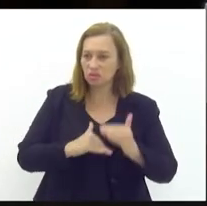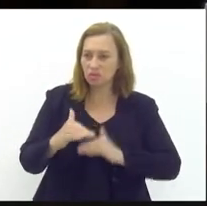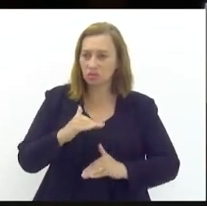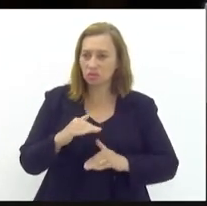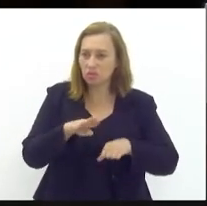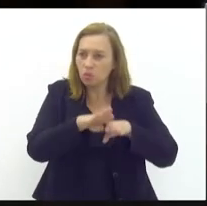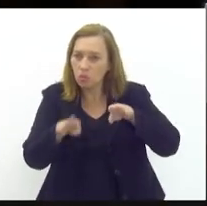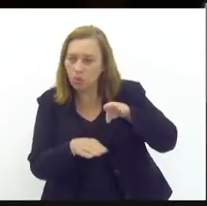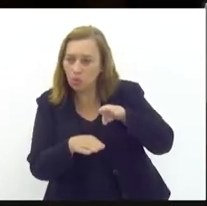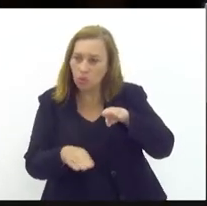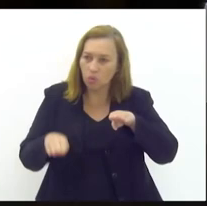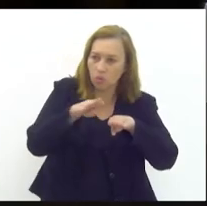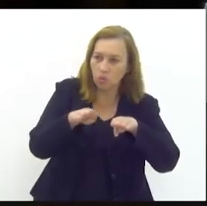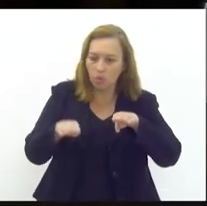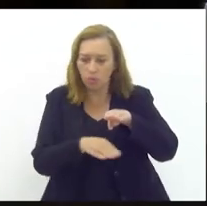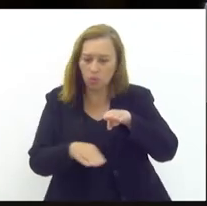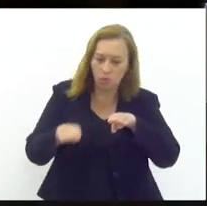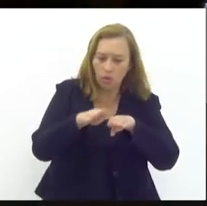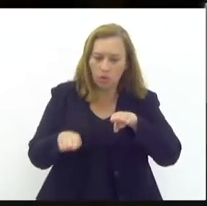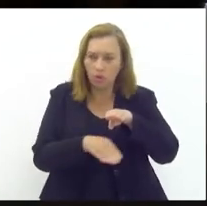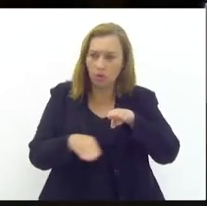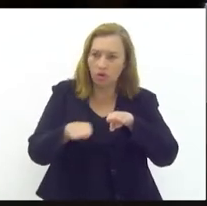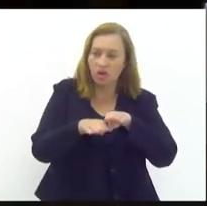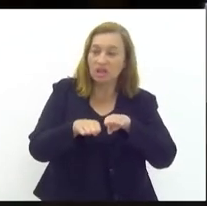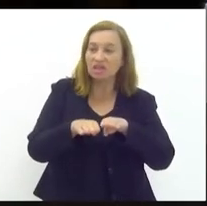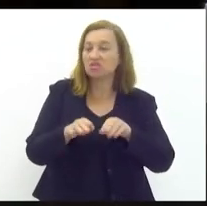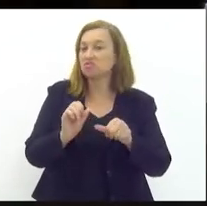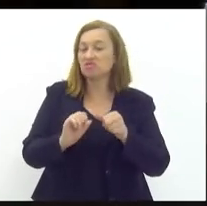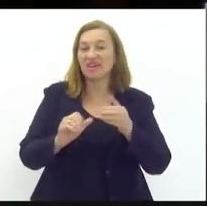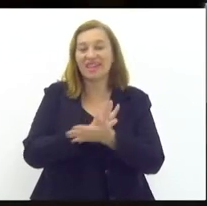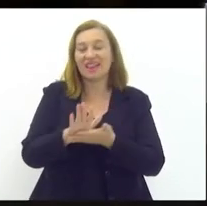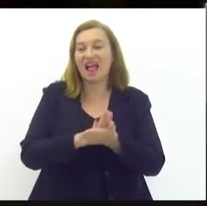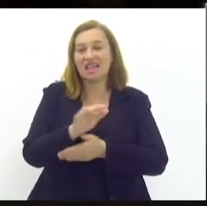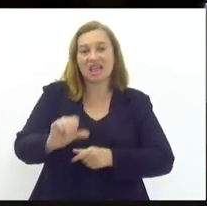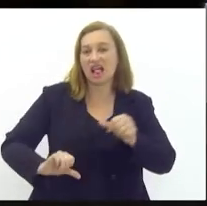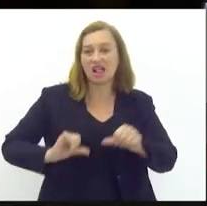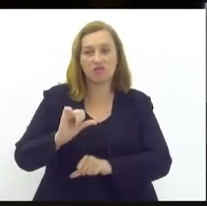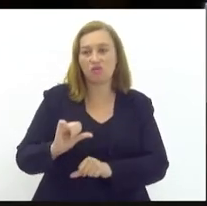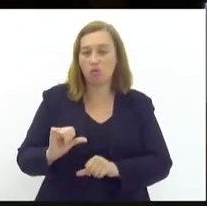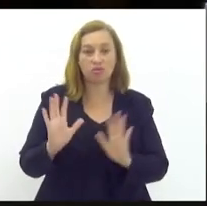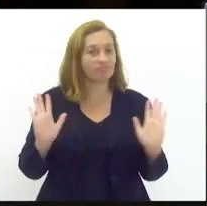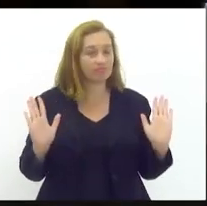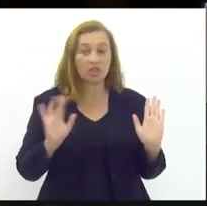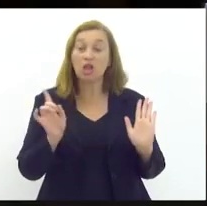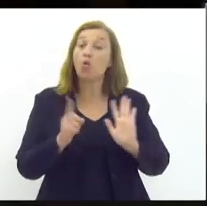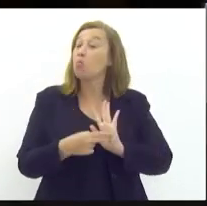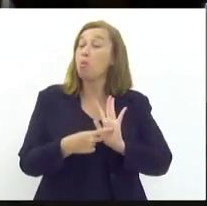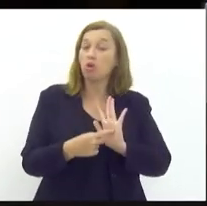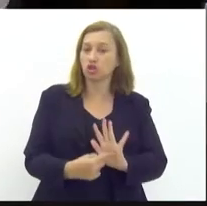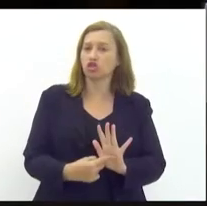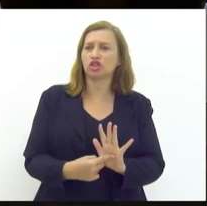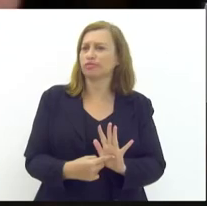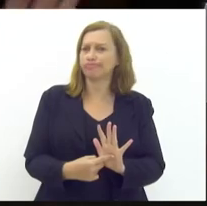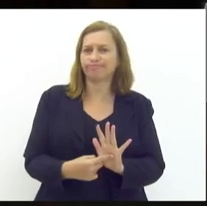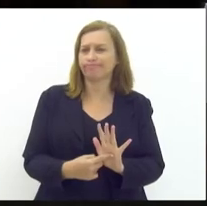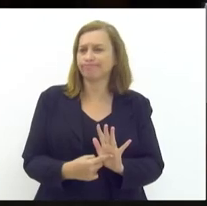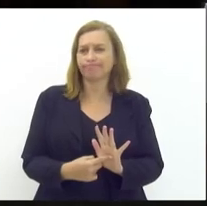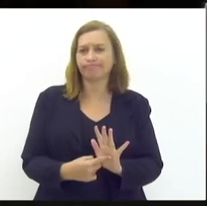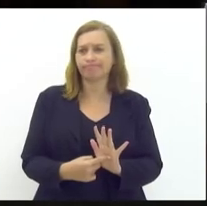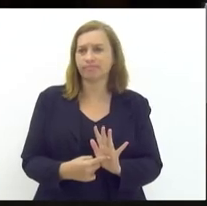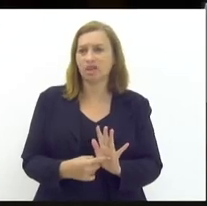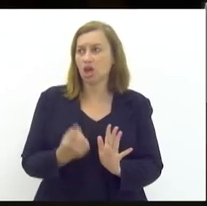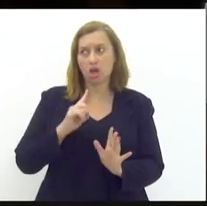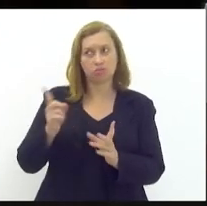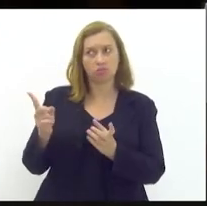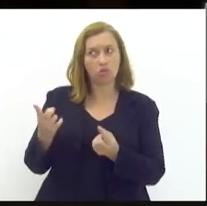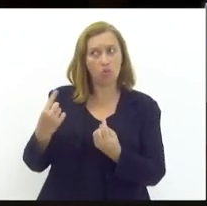desigualdade subindo e a reforma não fez nada então contra factual da reforma não mostra essa eu não tô